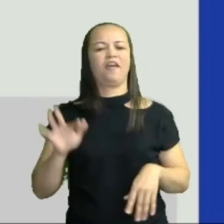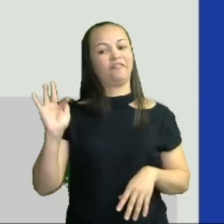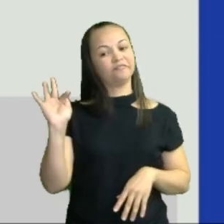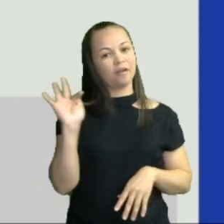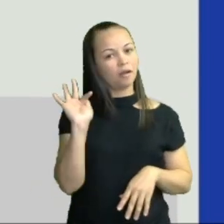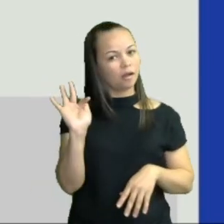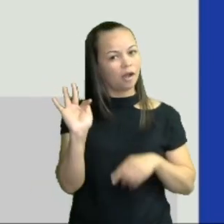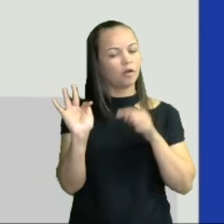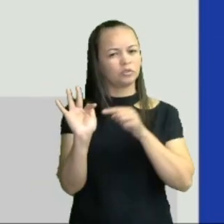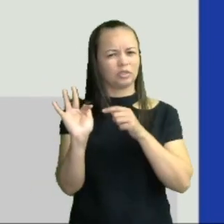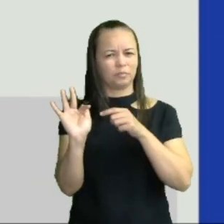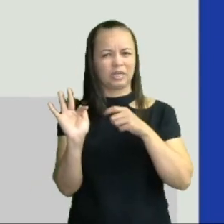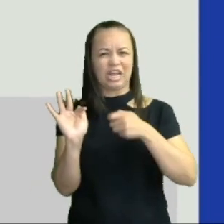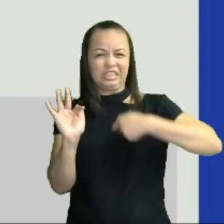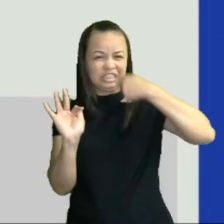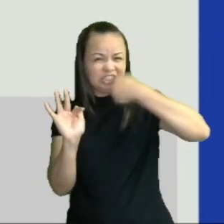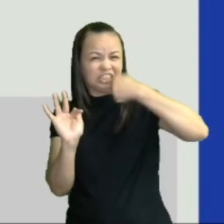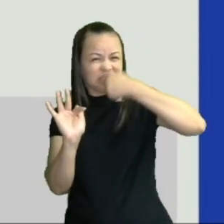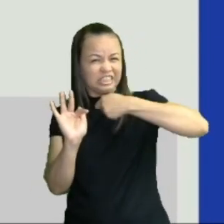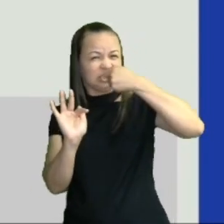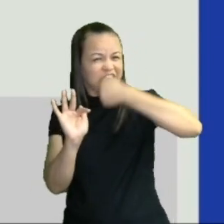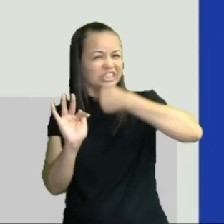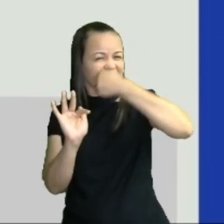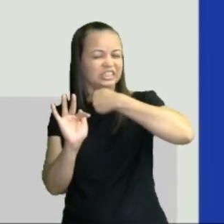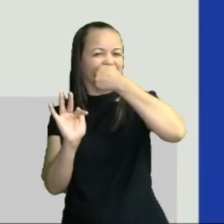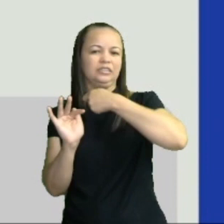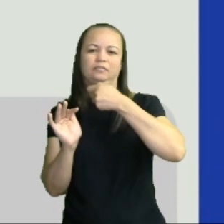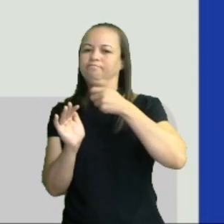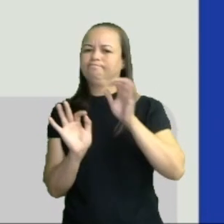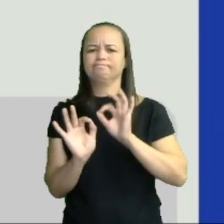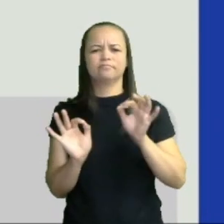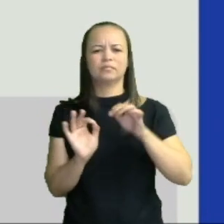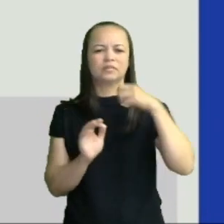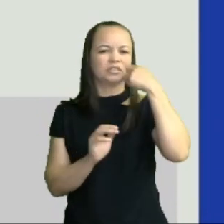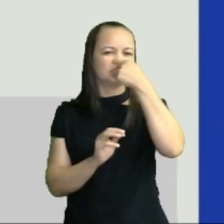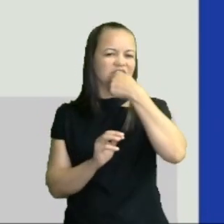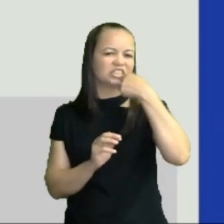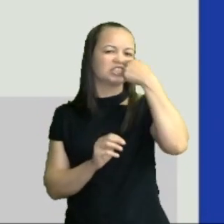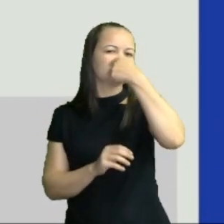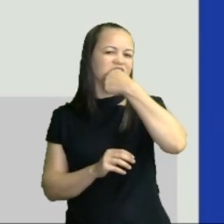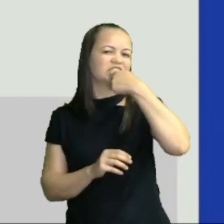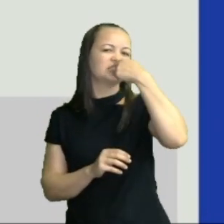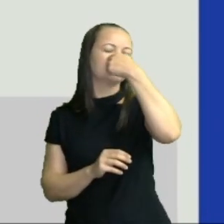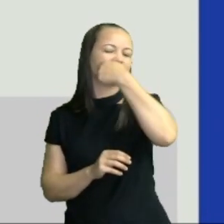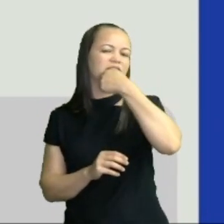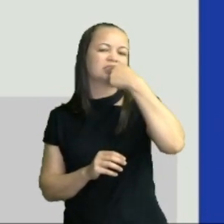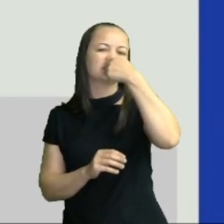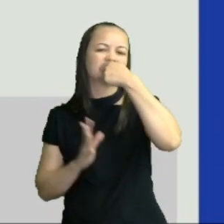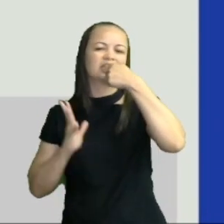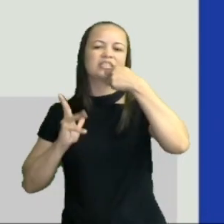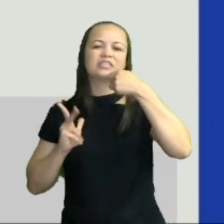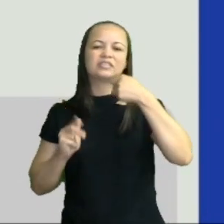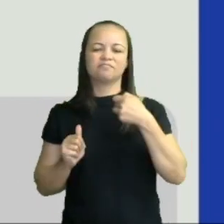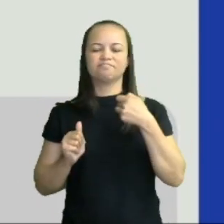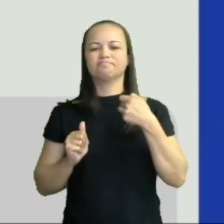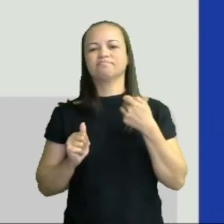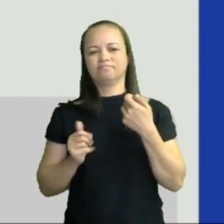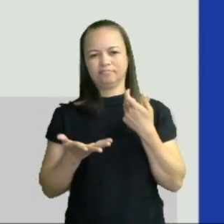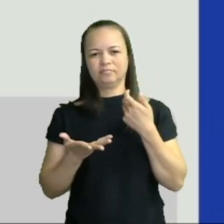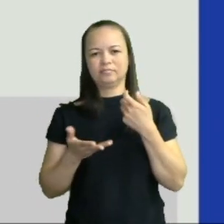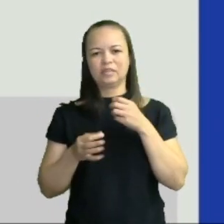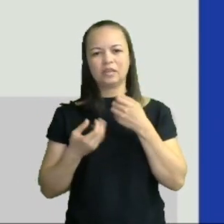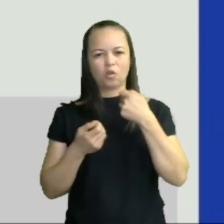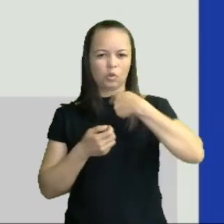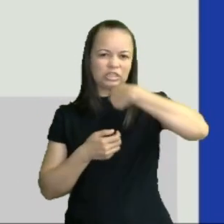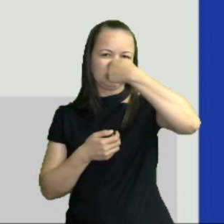Falso, né, gente? Não precisa de muita força para escovar os dentes. Só de movimentos certos, movimentos circulares ou